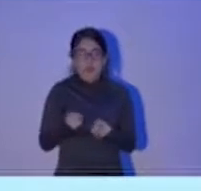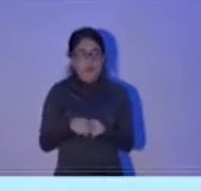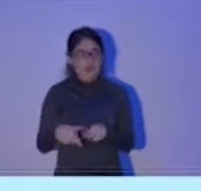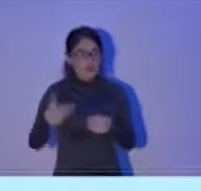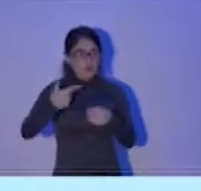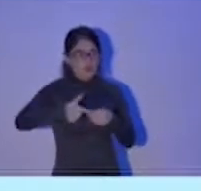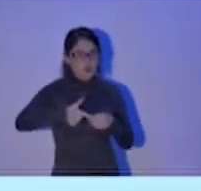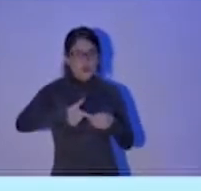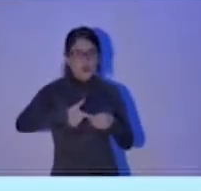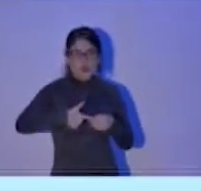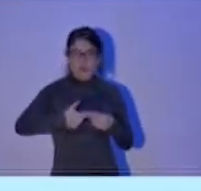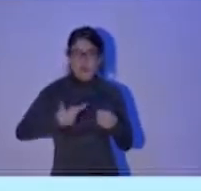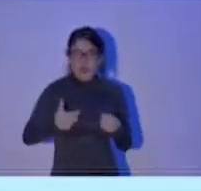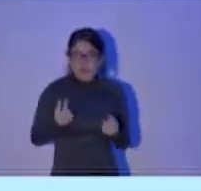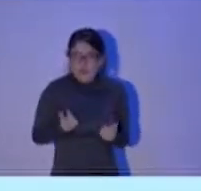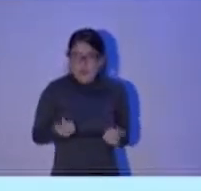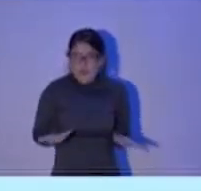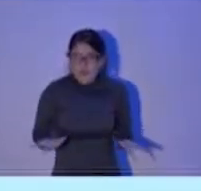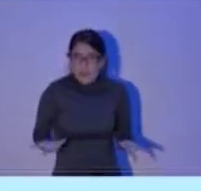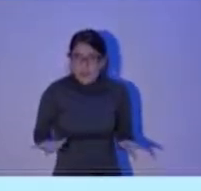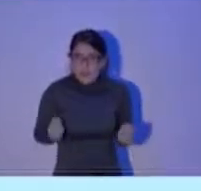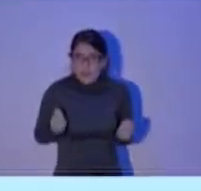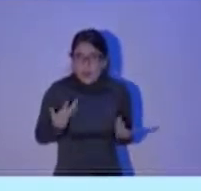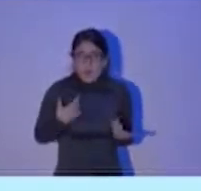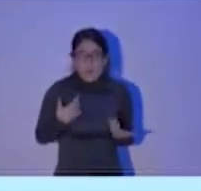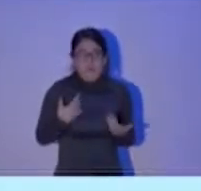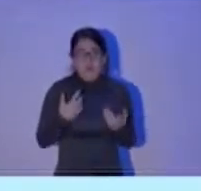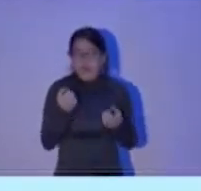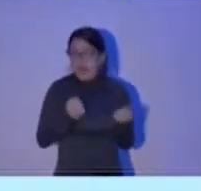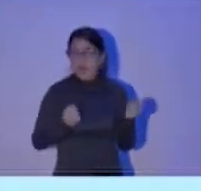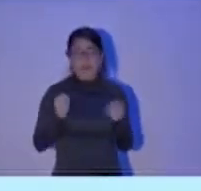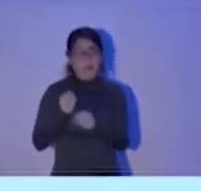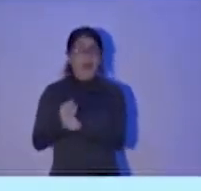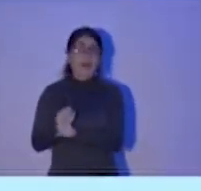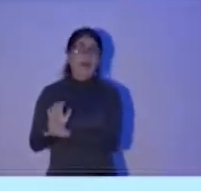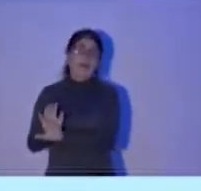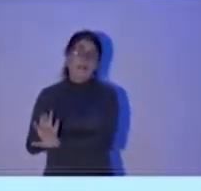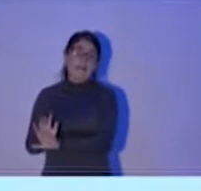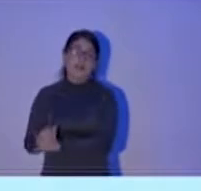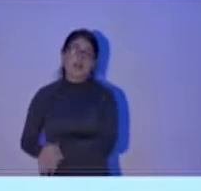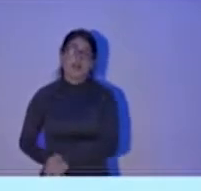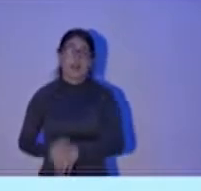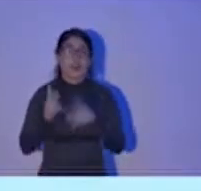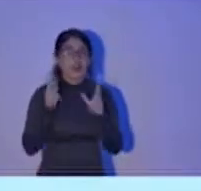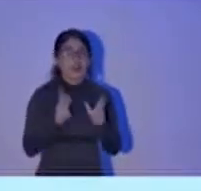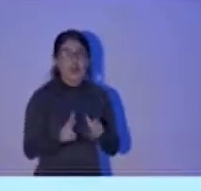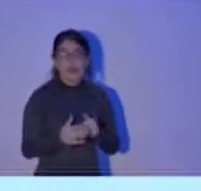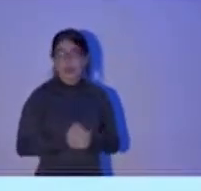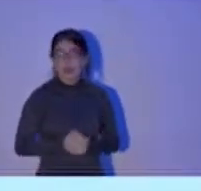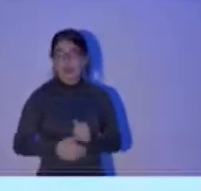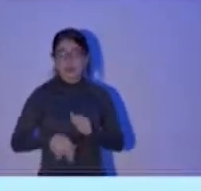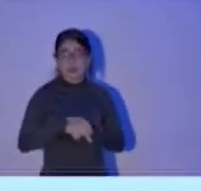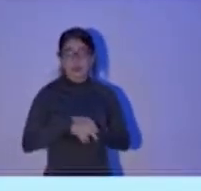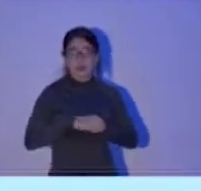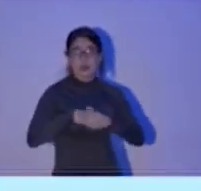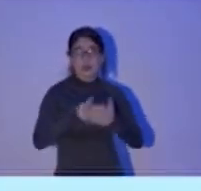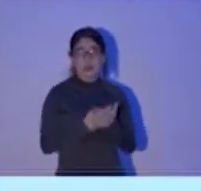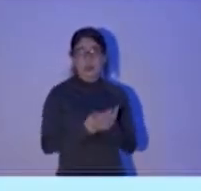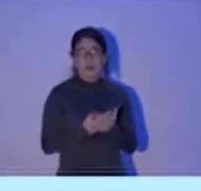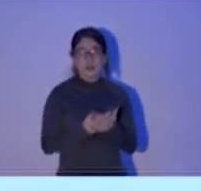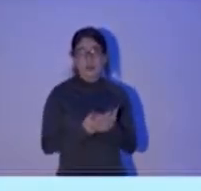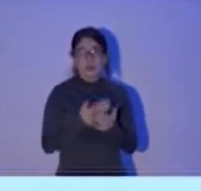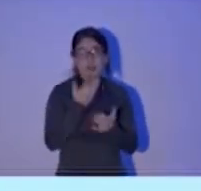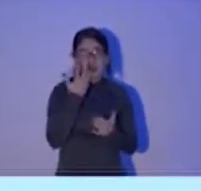ficar parado e perdido no tempo. Assim são as creches que, eventualmente, o governo federal tem nos concedido. São creches que não atendem a